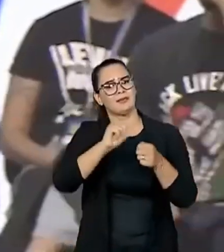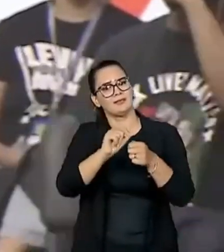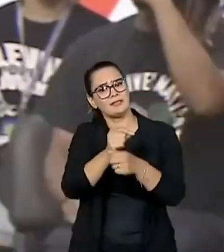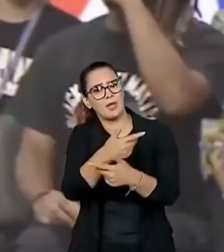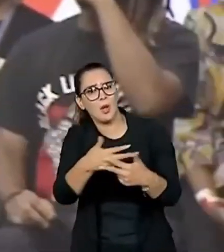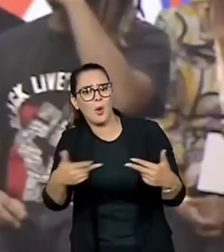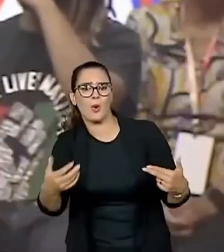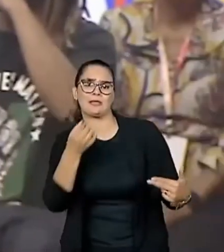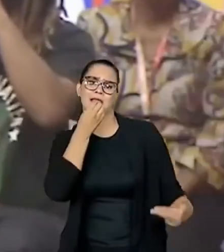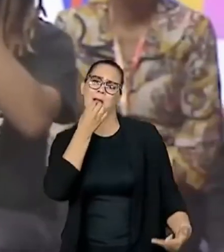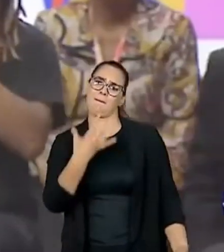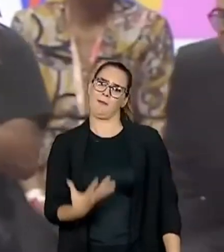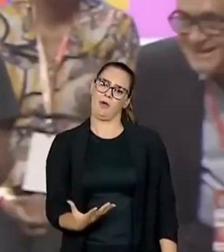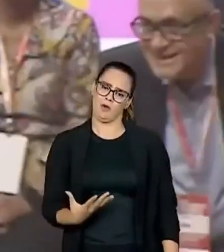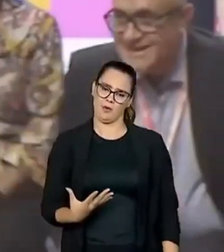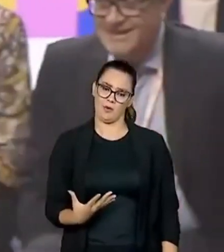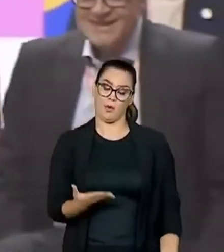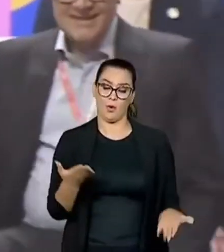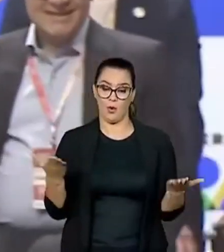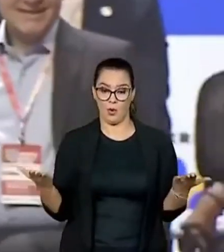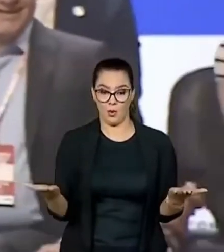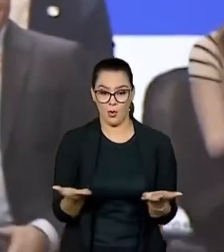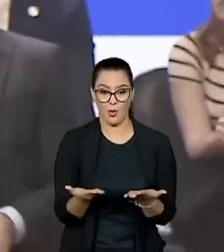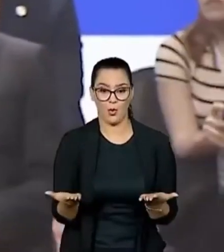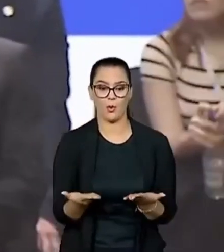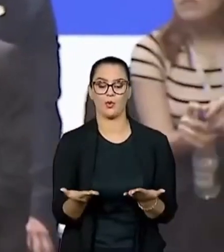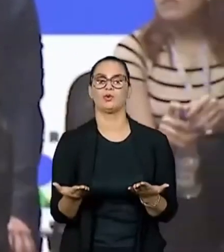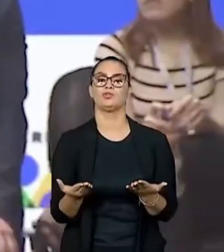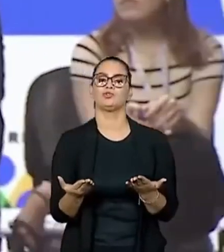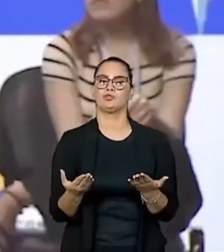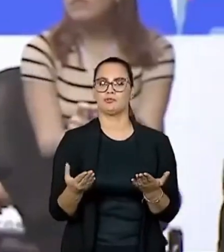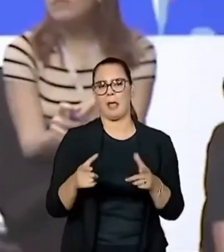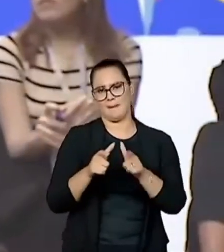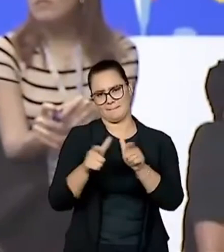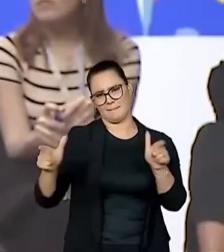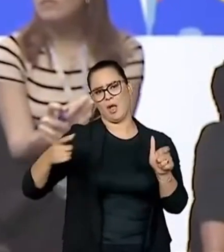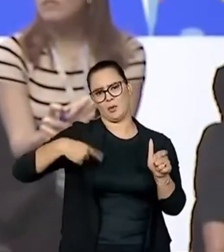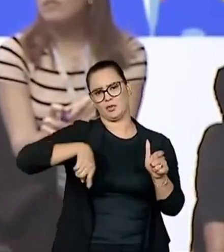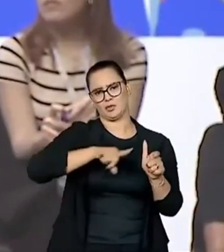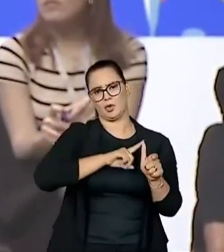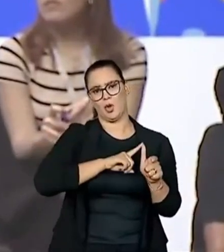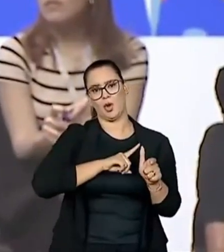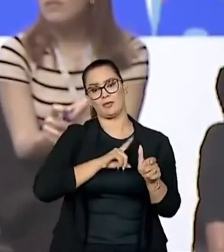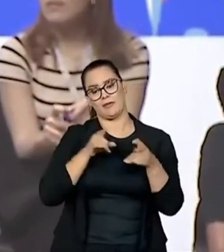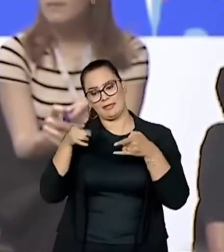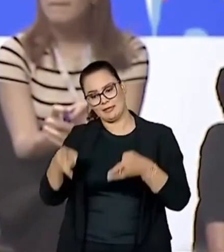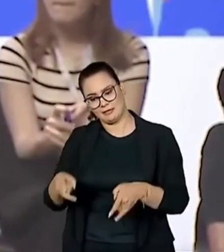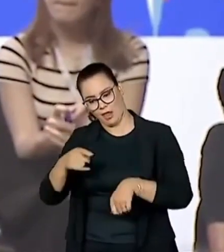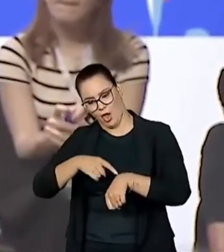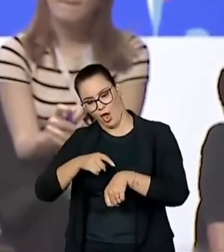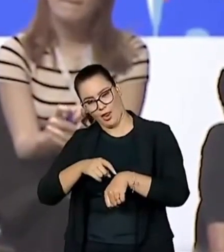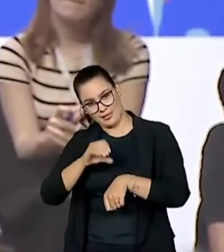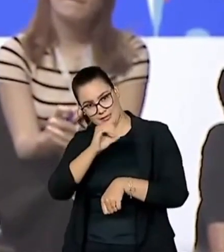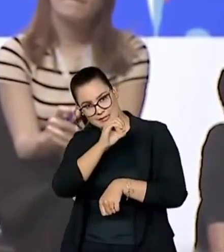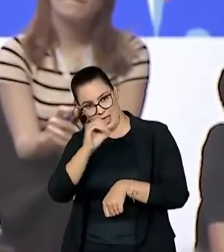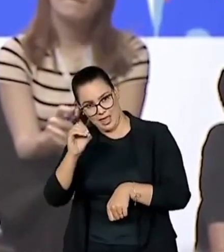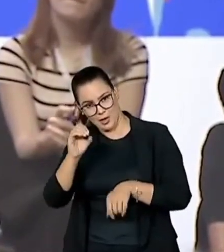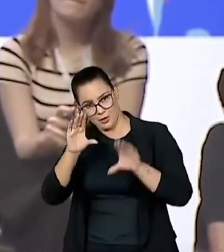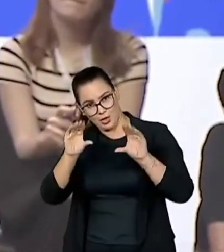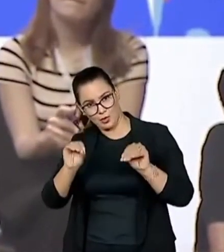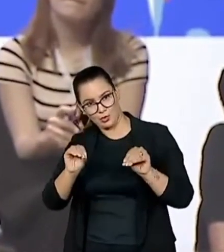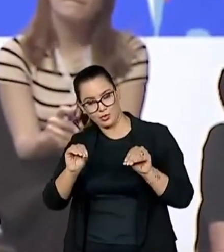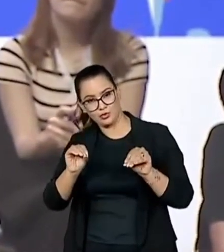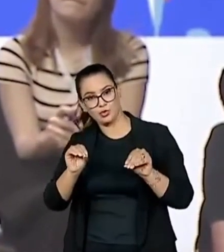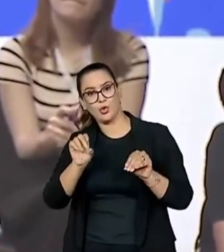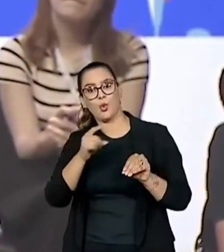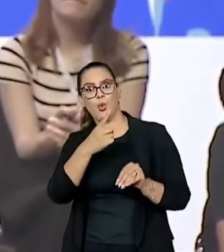nós achamos bem. Hoje, muitos de nós, você vai deitar meia-noite, a última coisa que toca